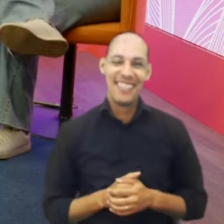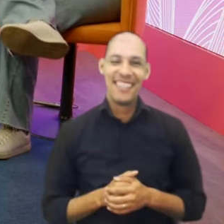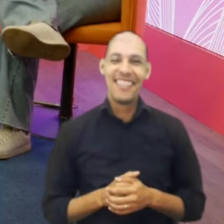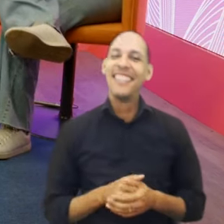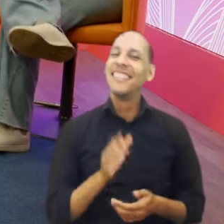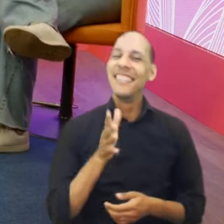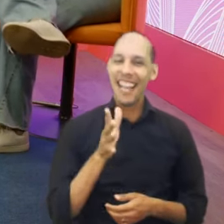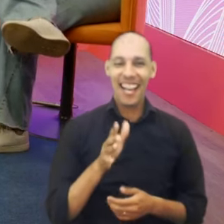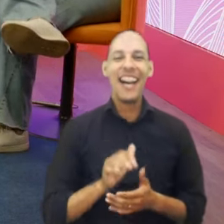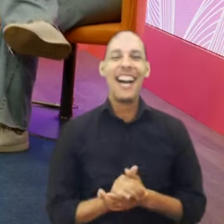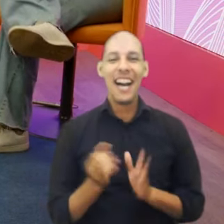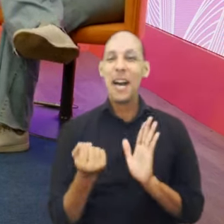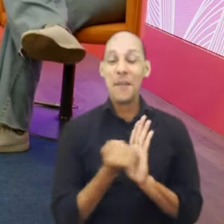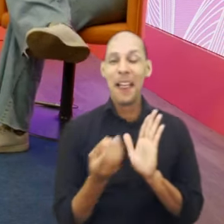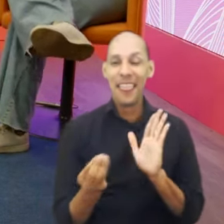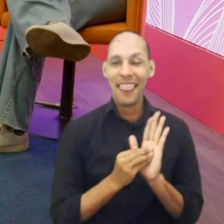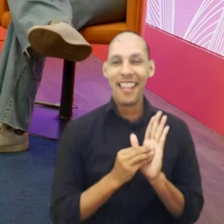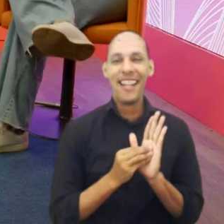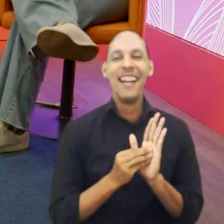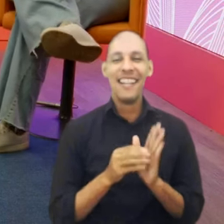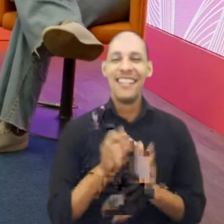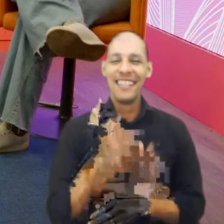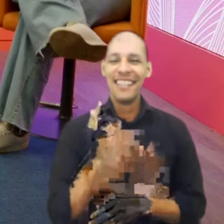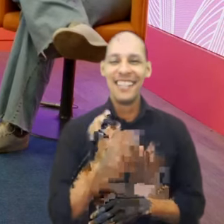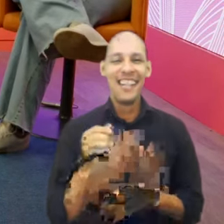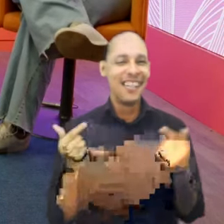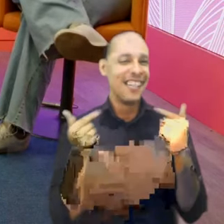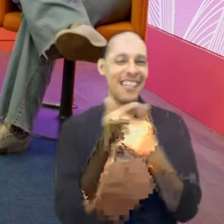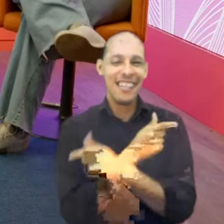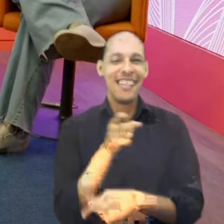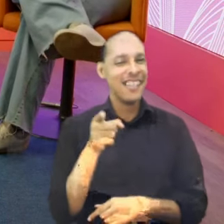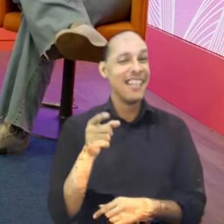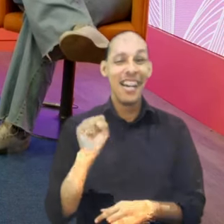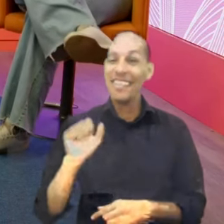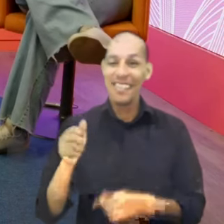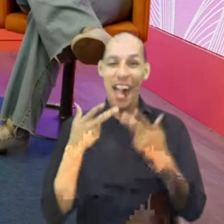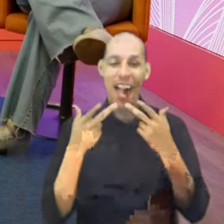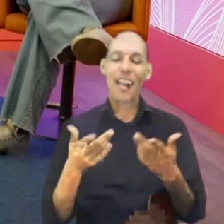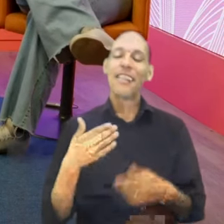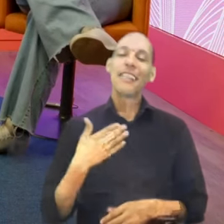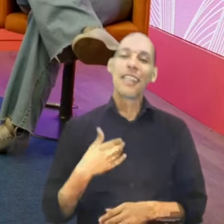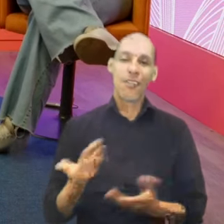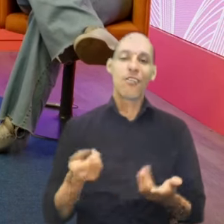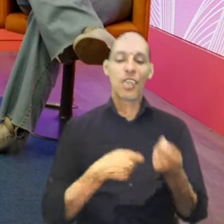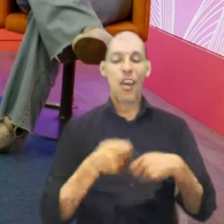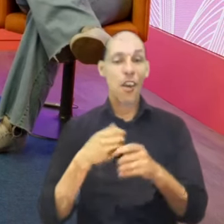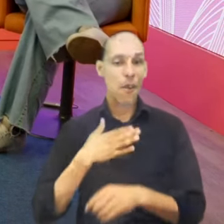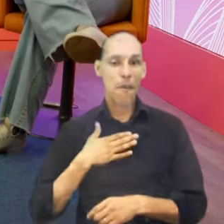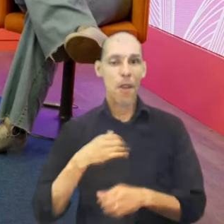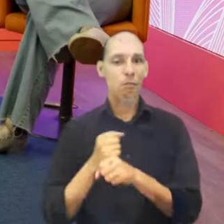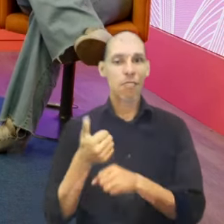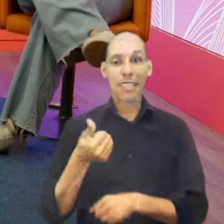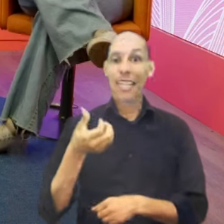Já temos duas. Aqui então, pra desafio, eu solto, gente. Pra desafio, vou deixar a Samira. Porque o meu negócio tem 16 anos, são tantos. Eu falo que